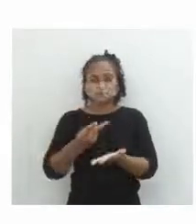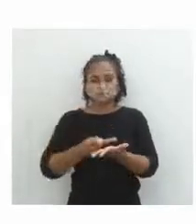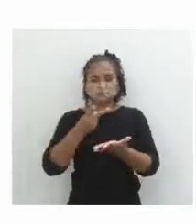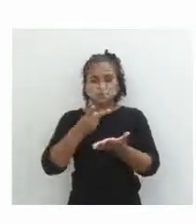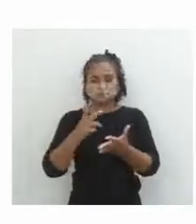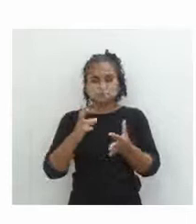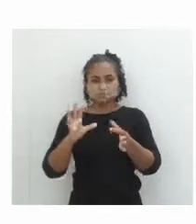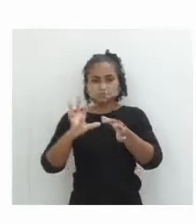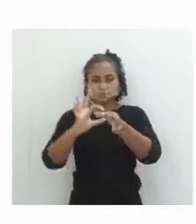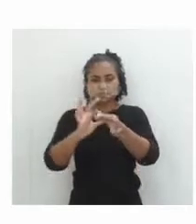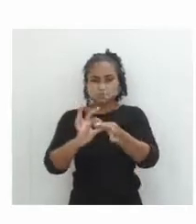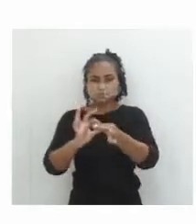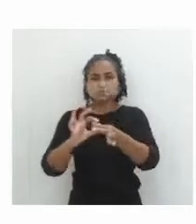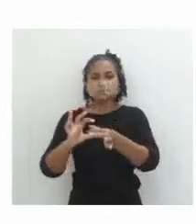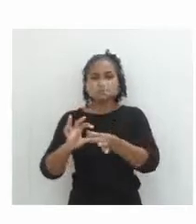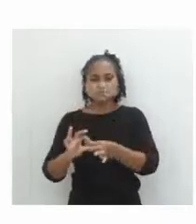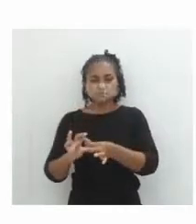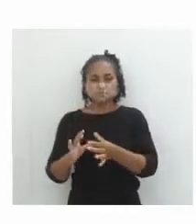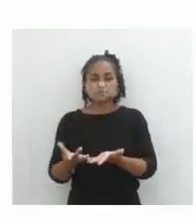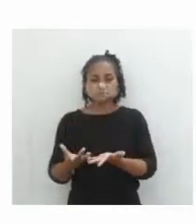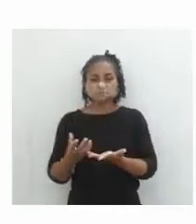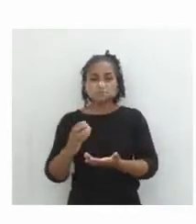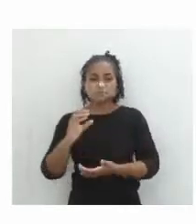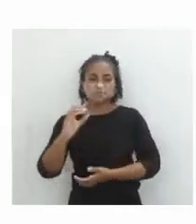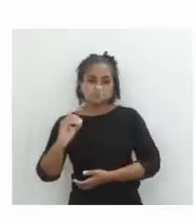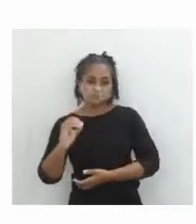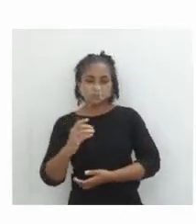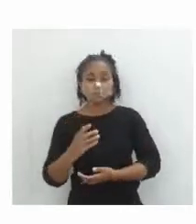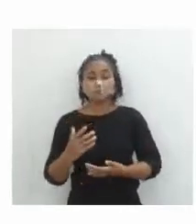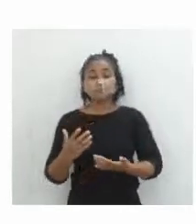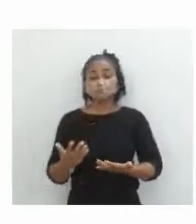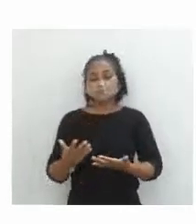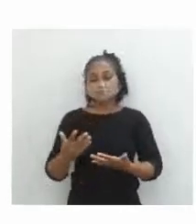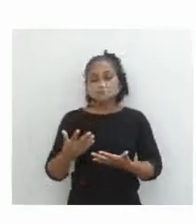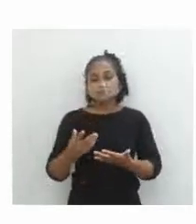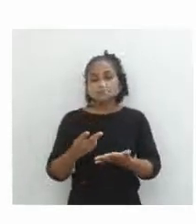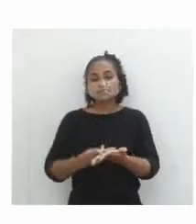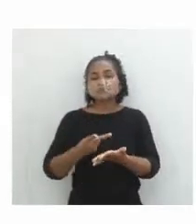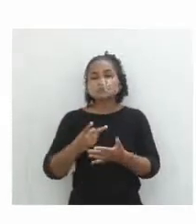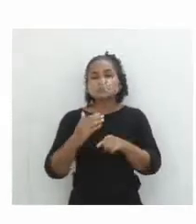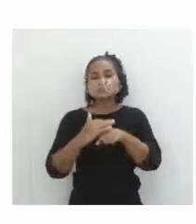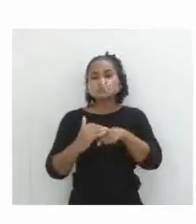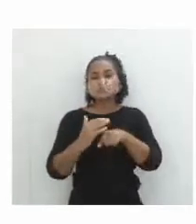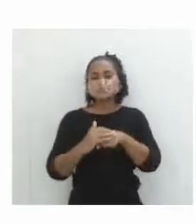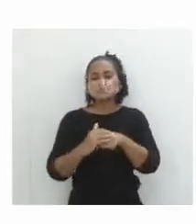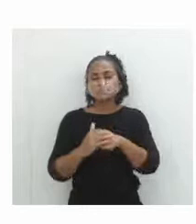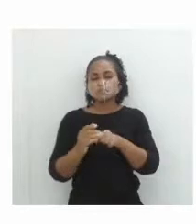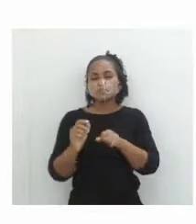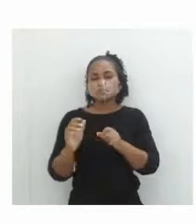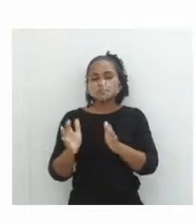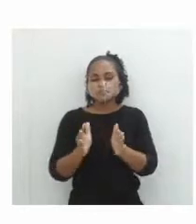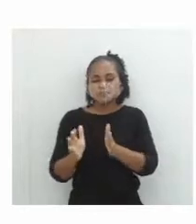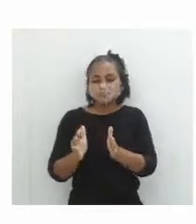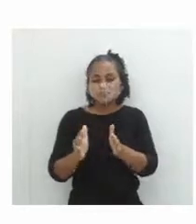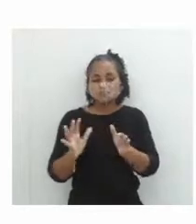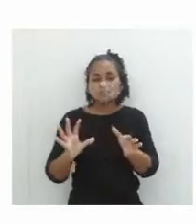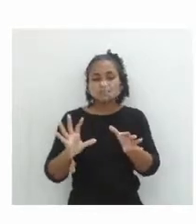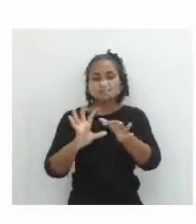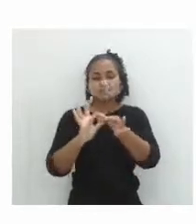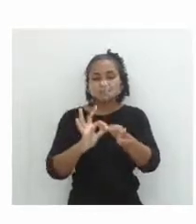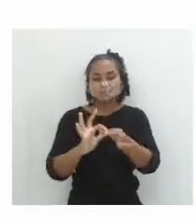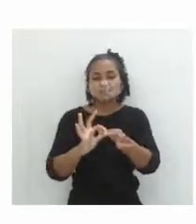os dois hidrogênios unindo-se ao oxigênio. E aí a gente denomina esse nome de